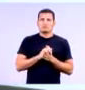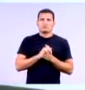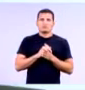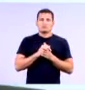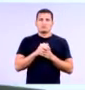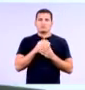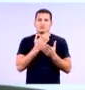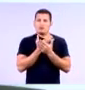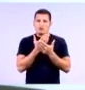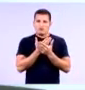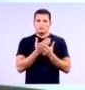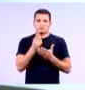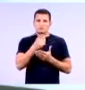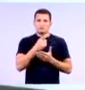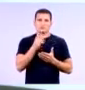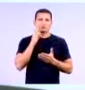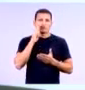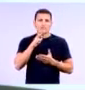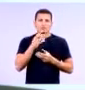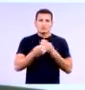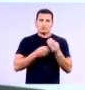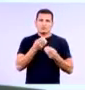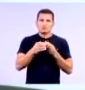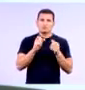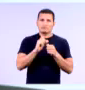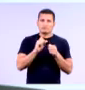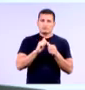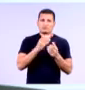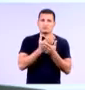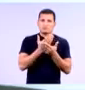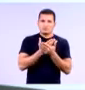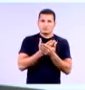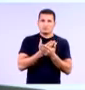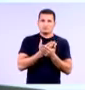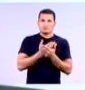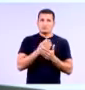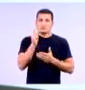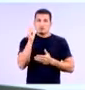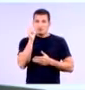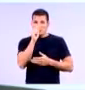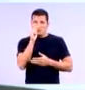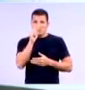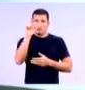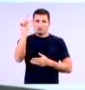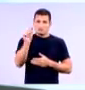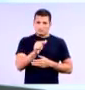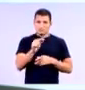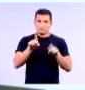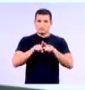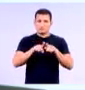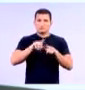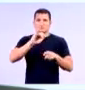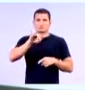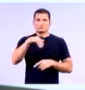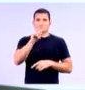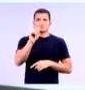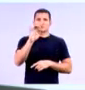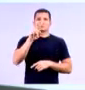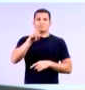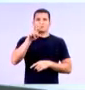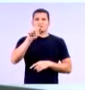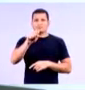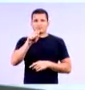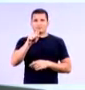estática, você também vai ver como é que foi feita essa aula lá no Eclipse, lá no Java, interativamente,